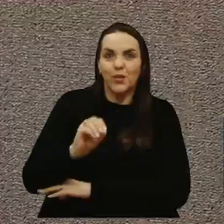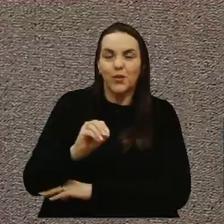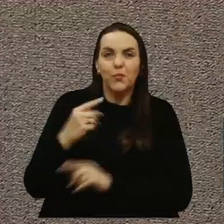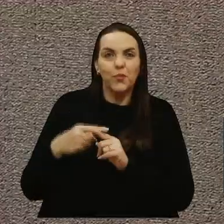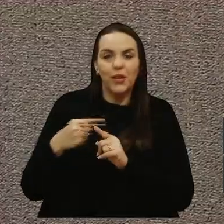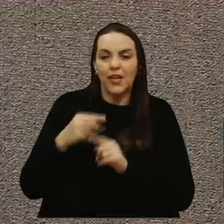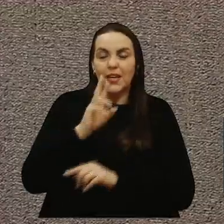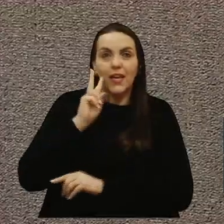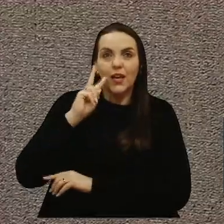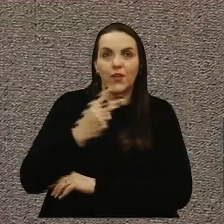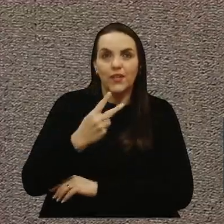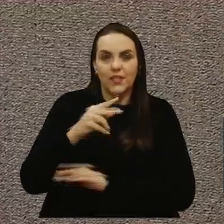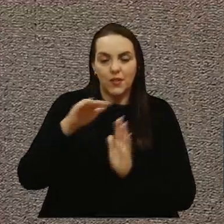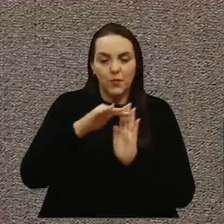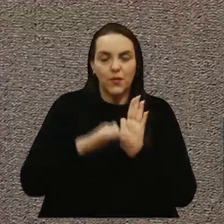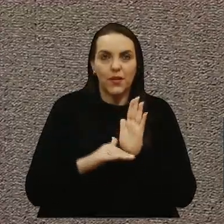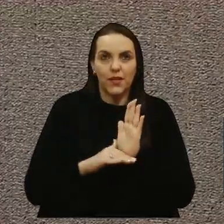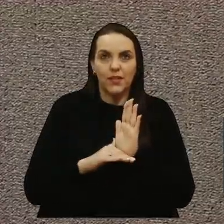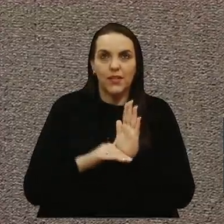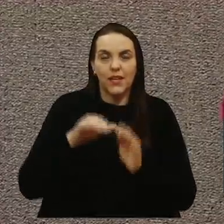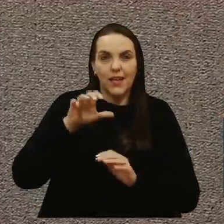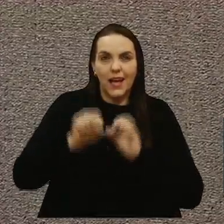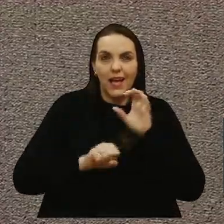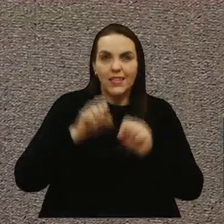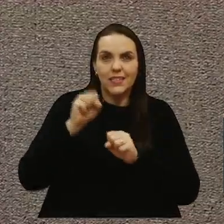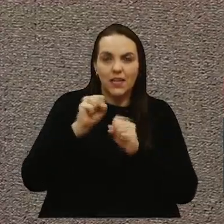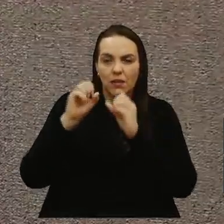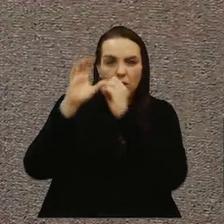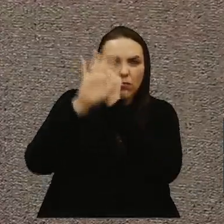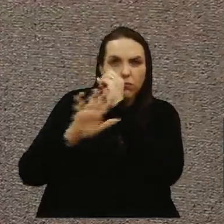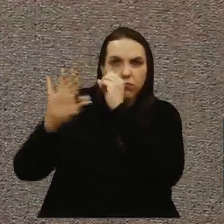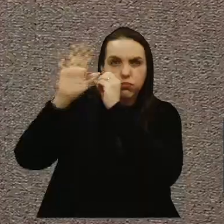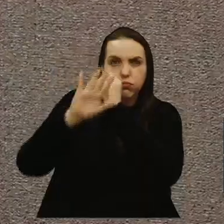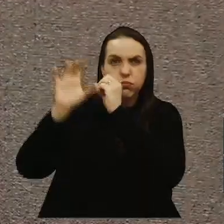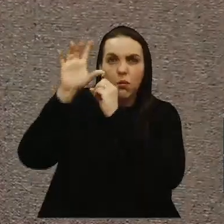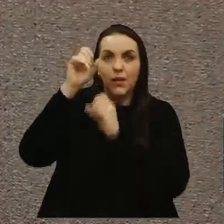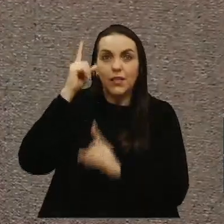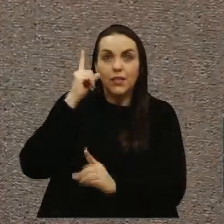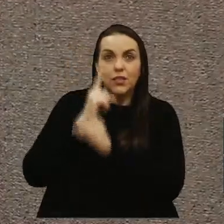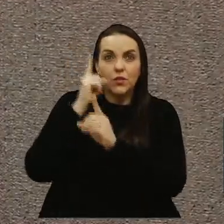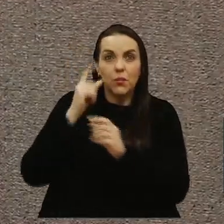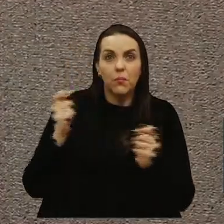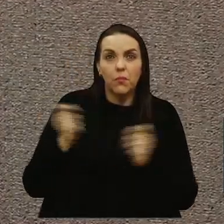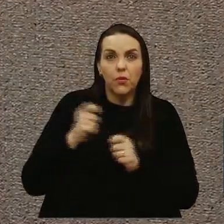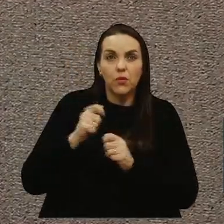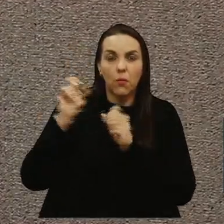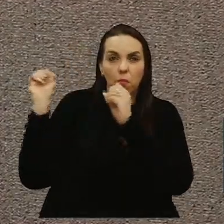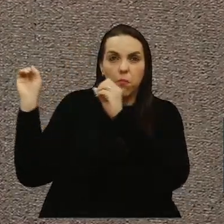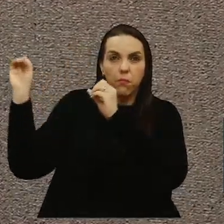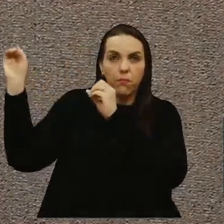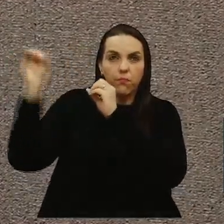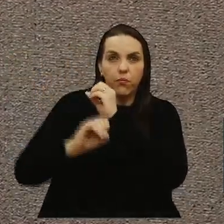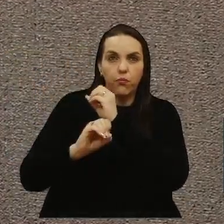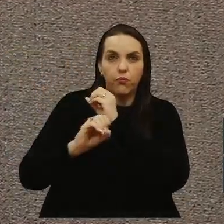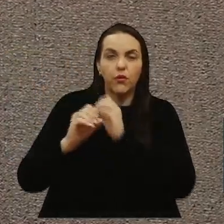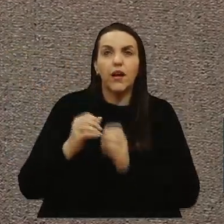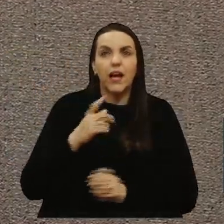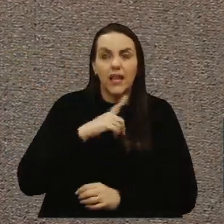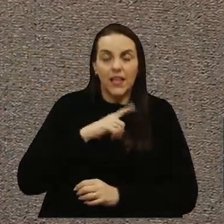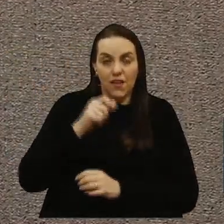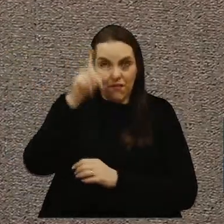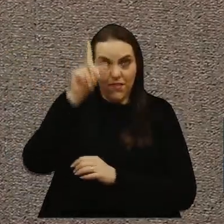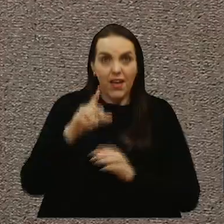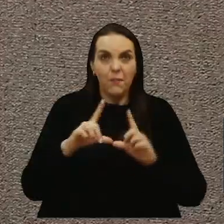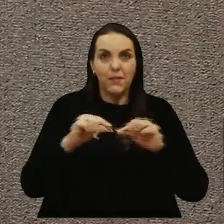foi reconhecido pelo programa Caça Asteroides pela contribuição científica na descoberta de um possível novo asteroide. O presidente, ele vai a Brasília